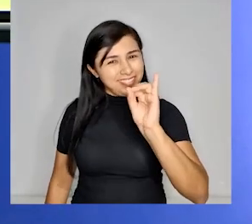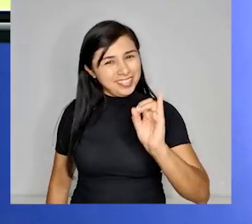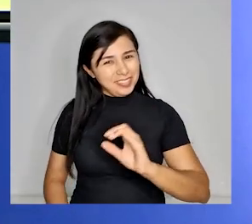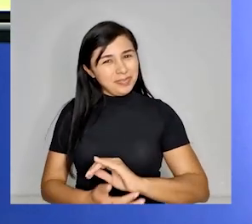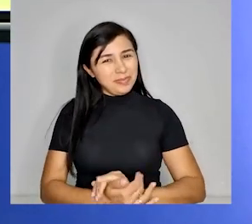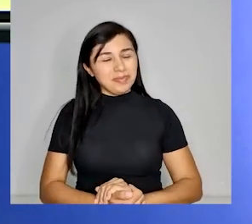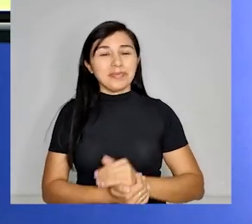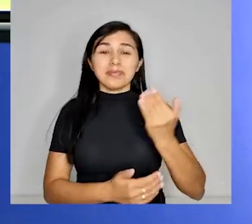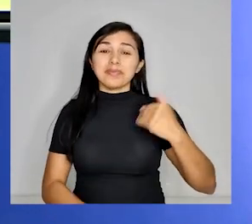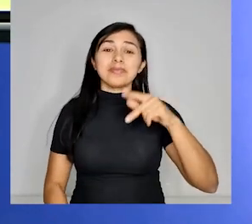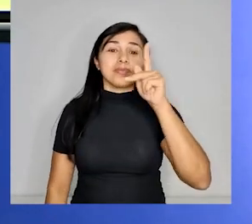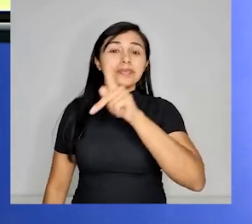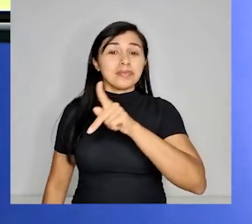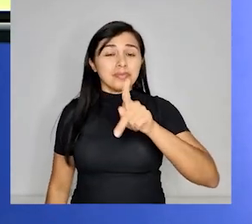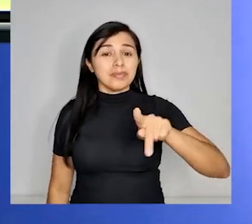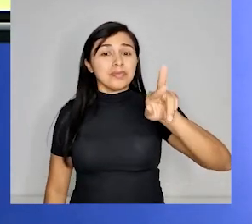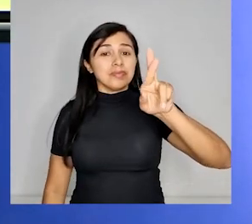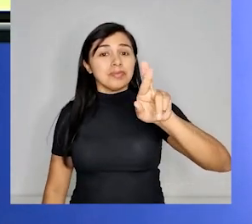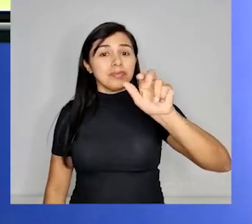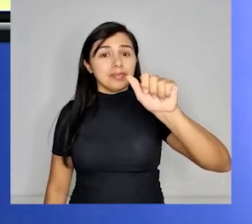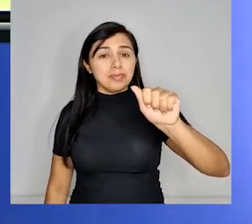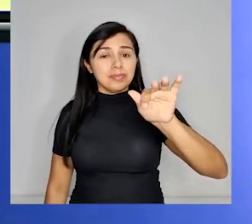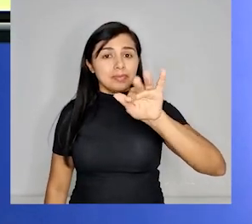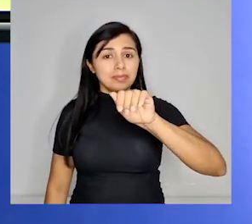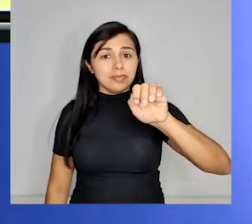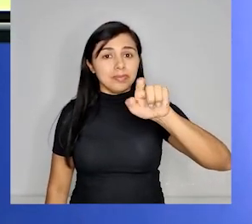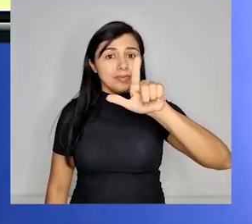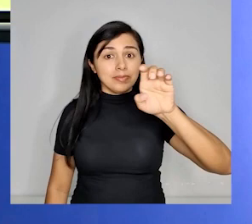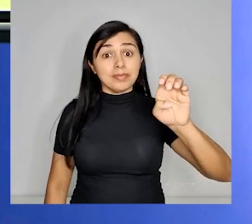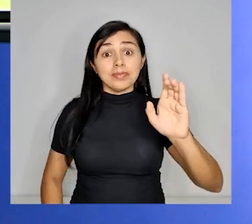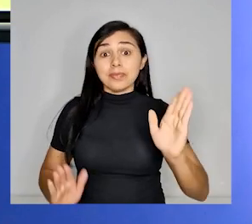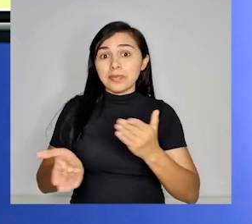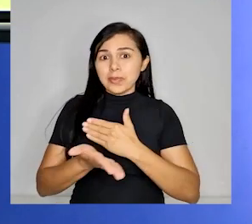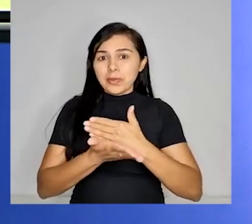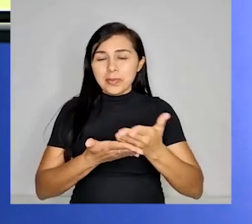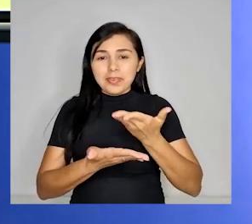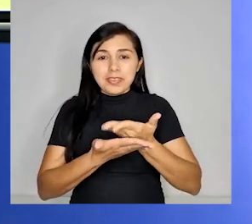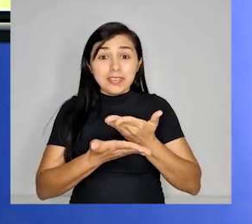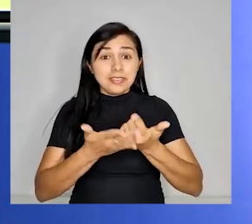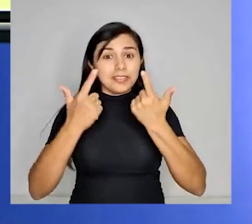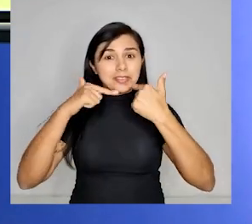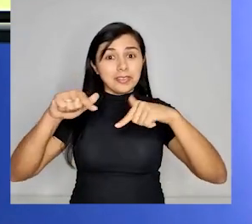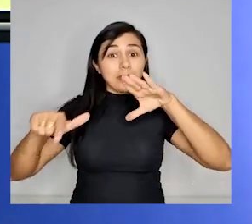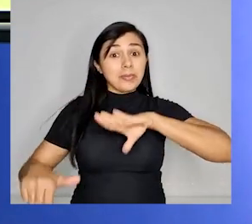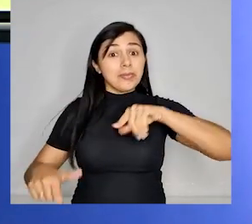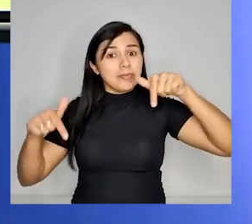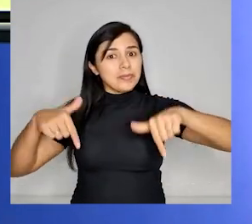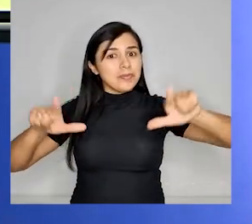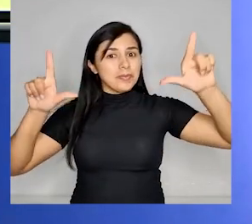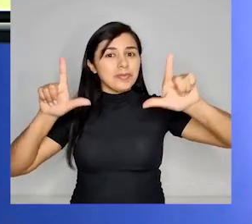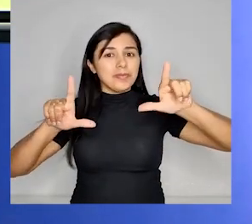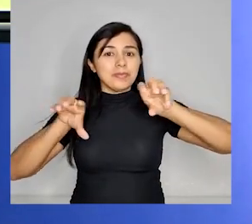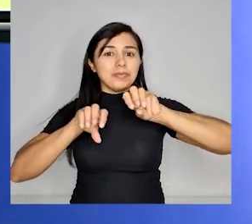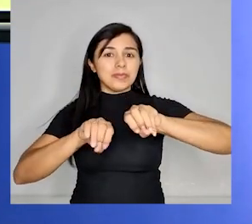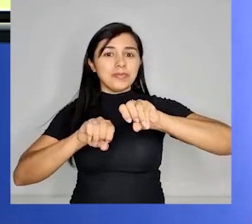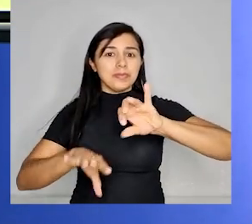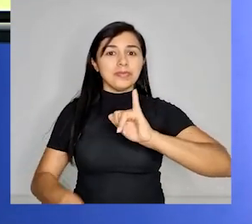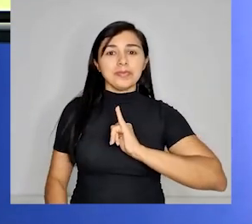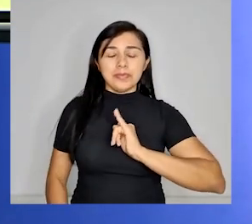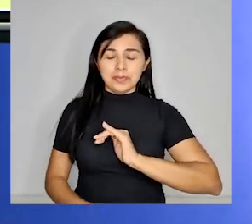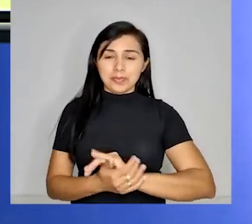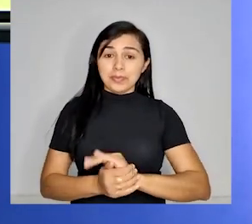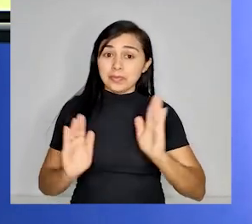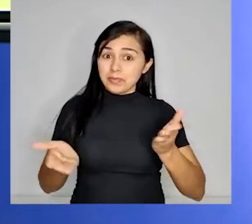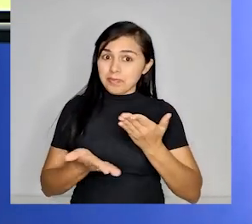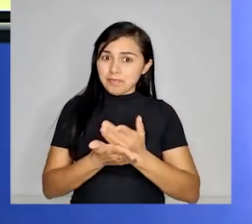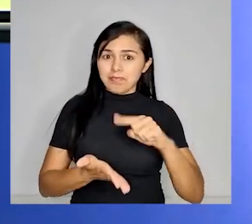Oi, pessoal! Eu sou a professora Rafaele e estamos começando mais uma aula de língua portuguesa aqui na TV Educaís. Nesta